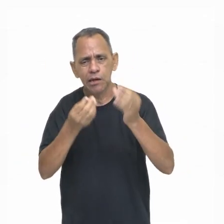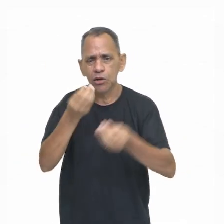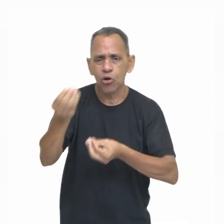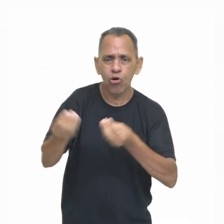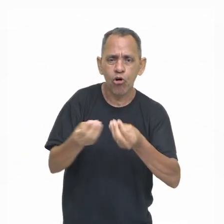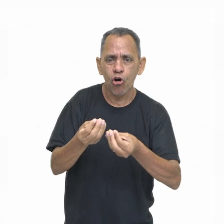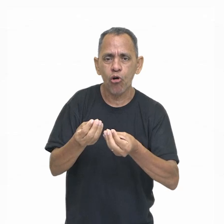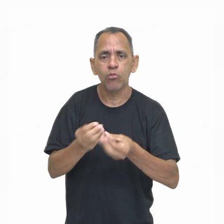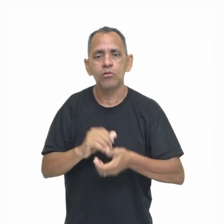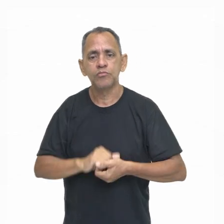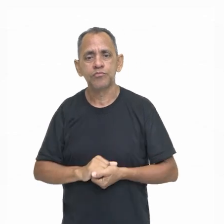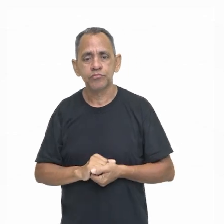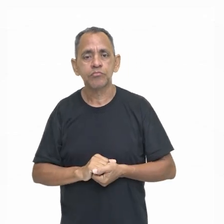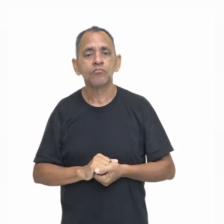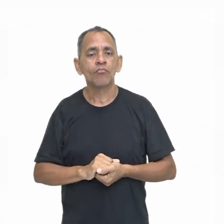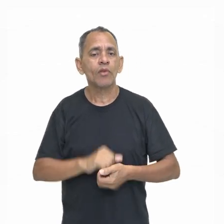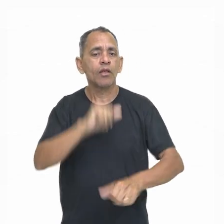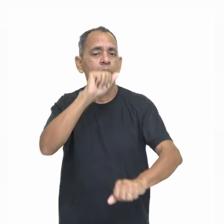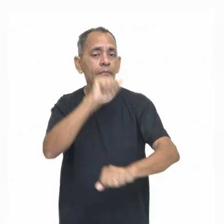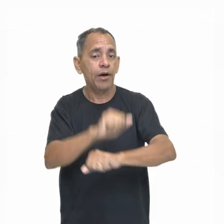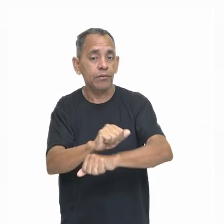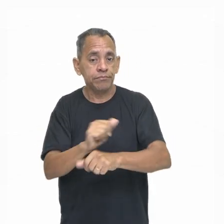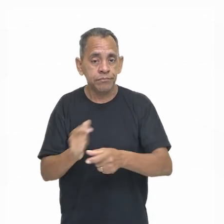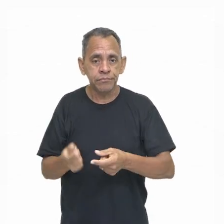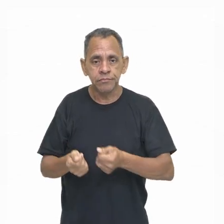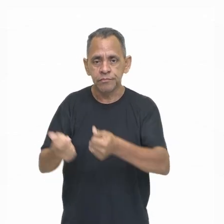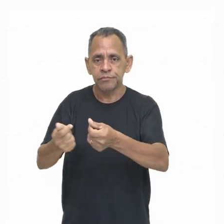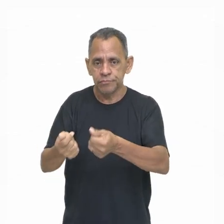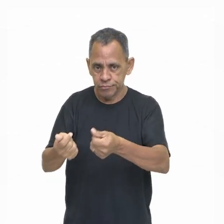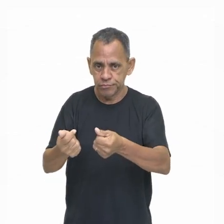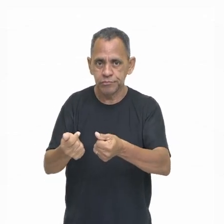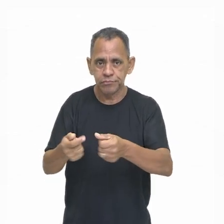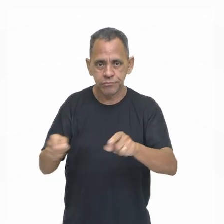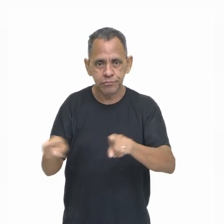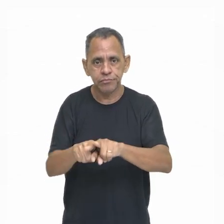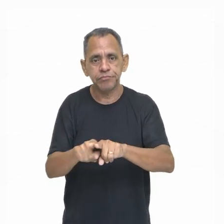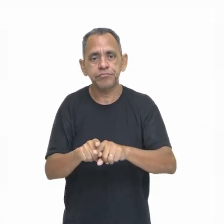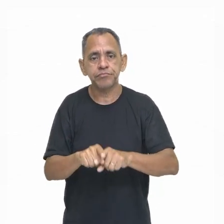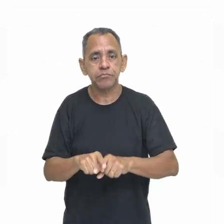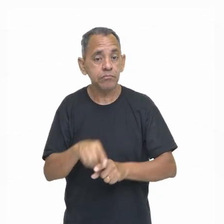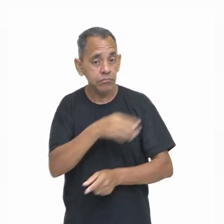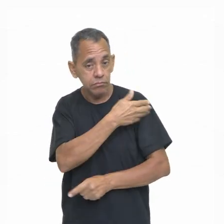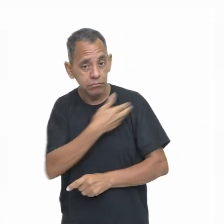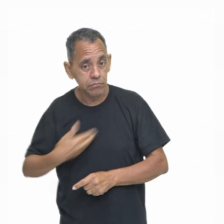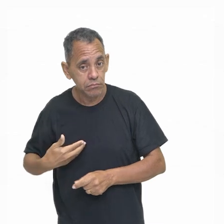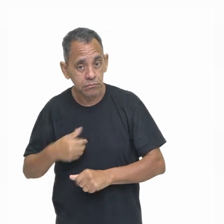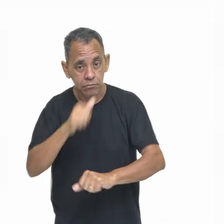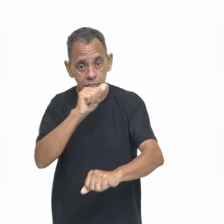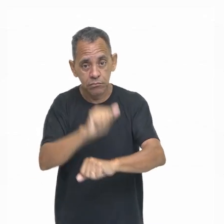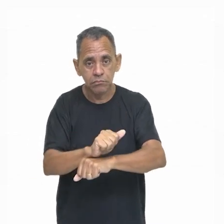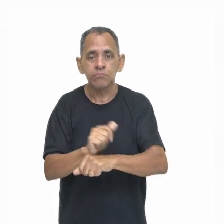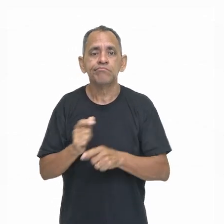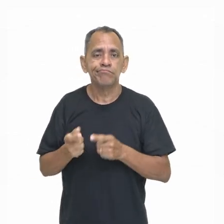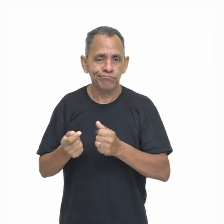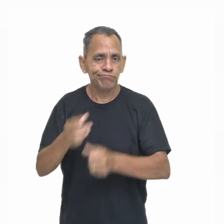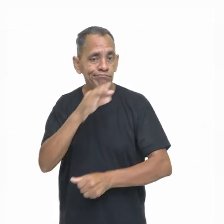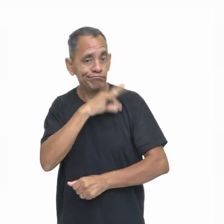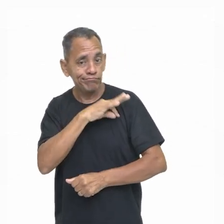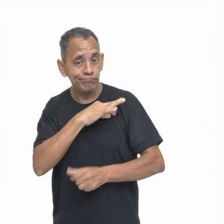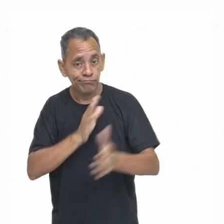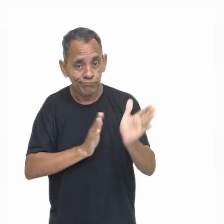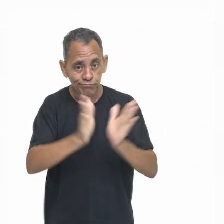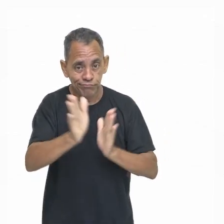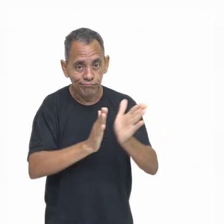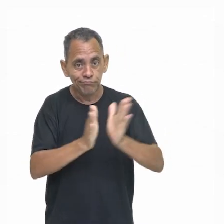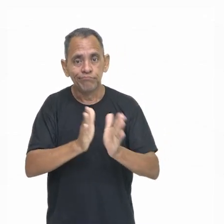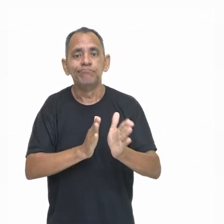primeiro, congelamento de preços. O governo congelou os preços e salários por um período